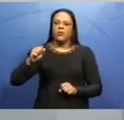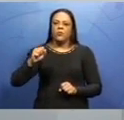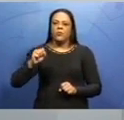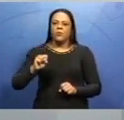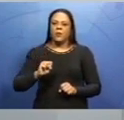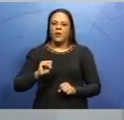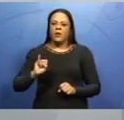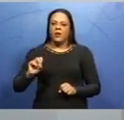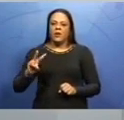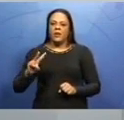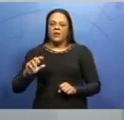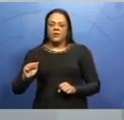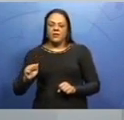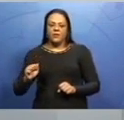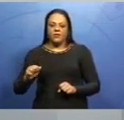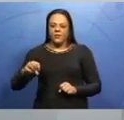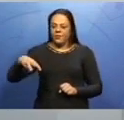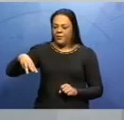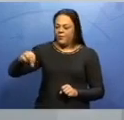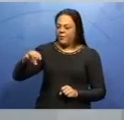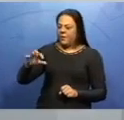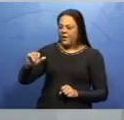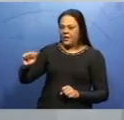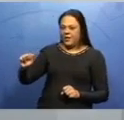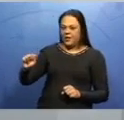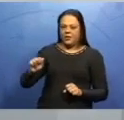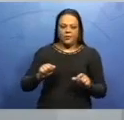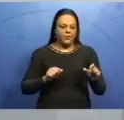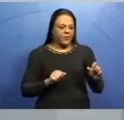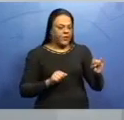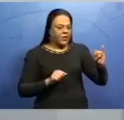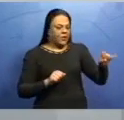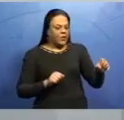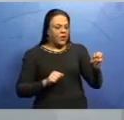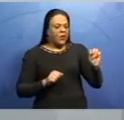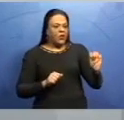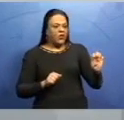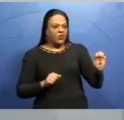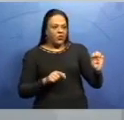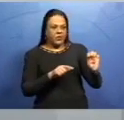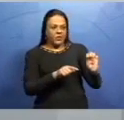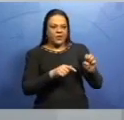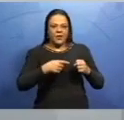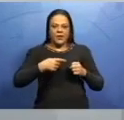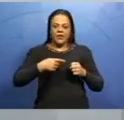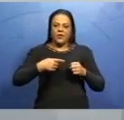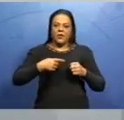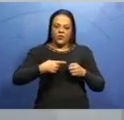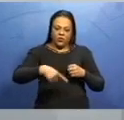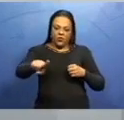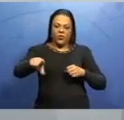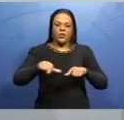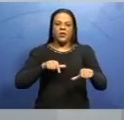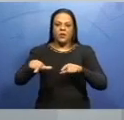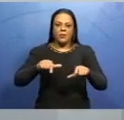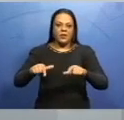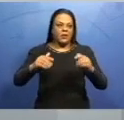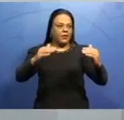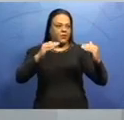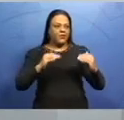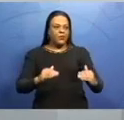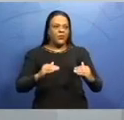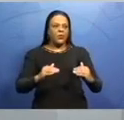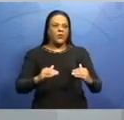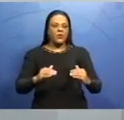Maria e José saíram para o trabalho. O iogurte foi comido pelo menino. Está na hora